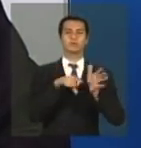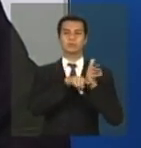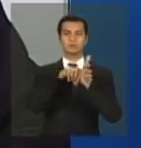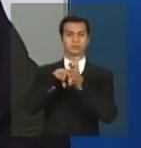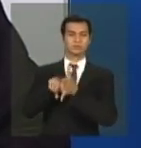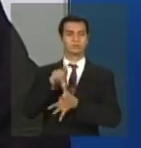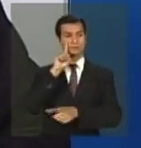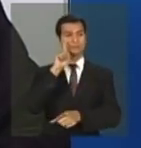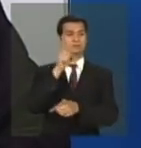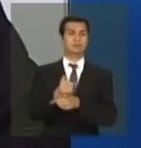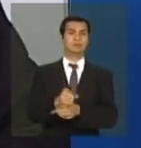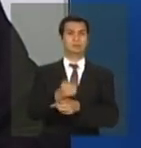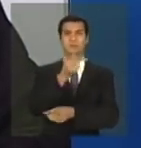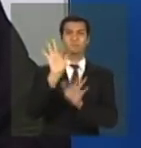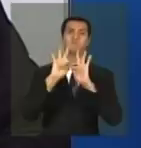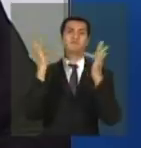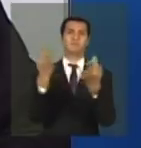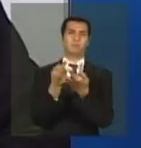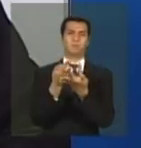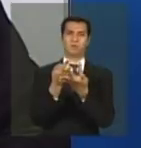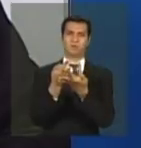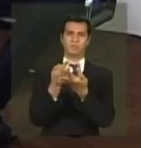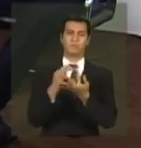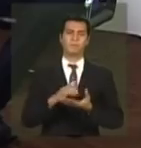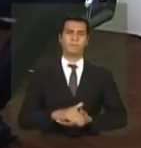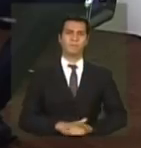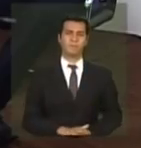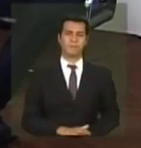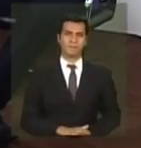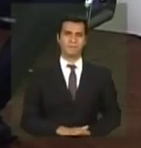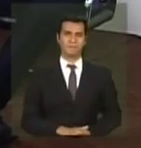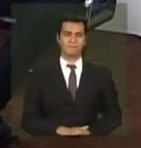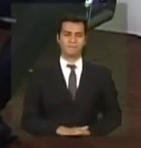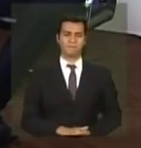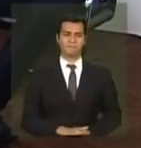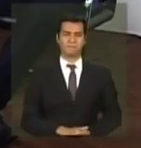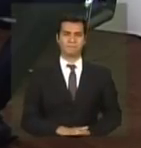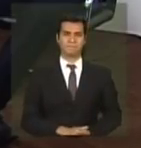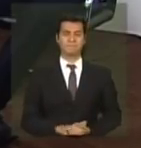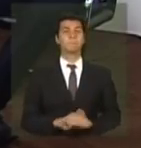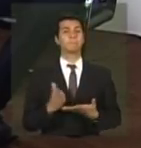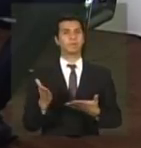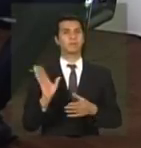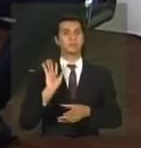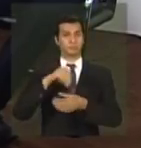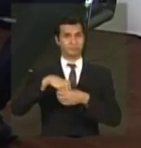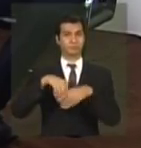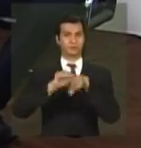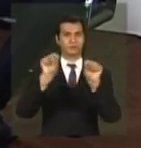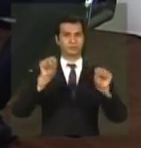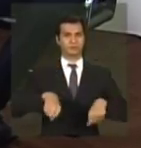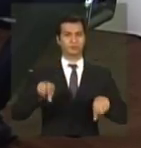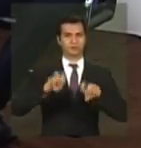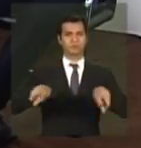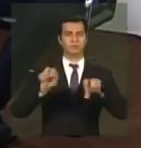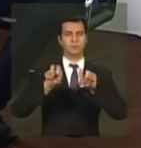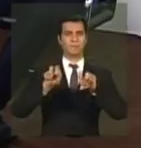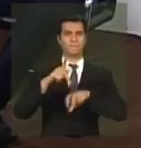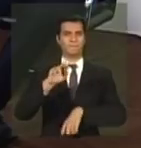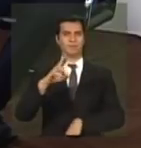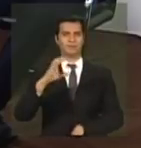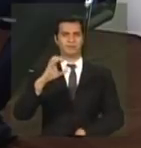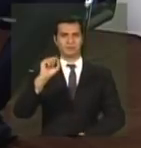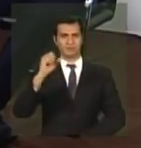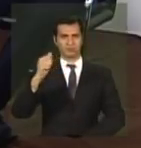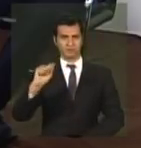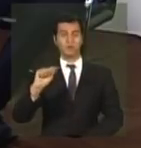não localizados no próprio sistema. No Sistema Presença, quando o operador lá no município ele